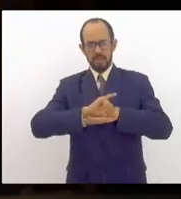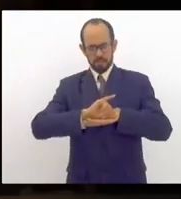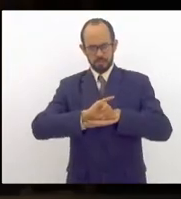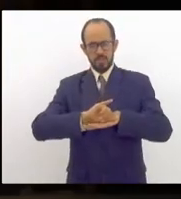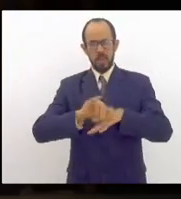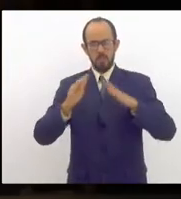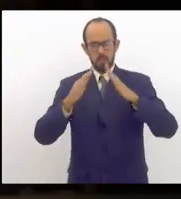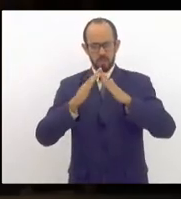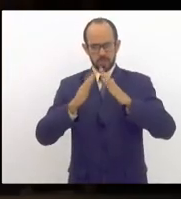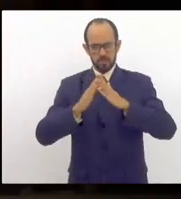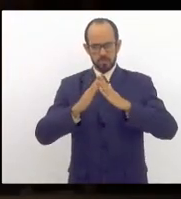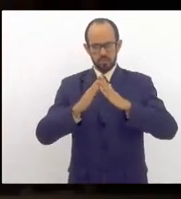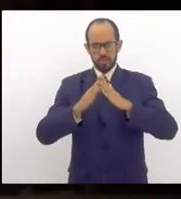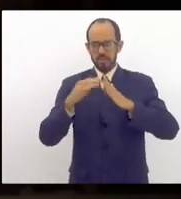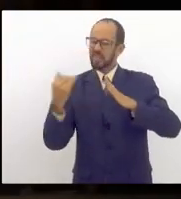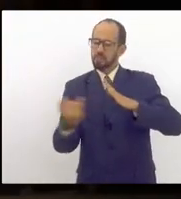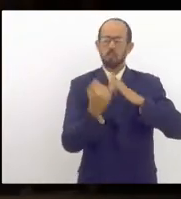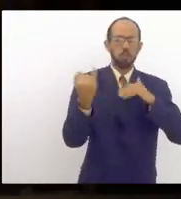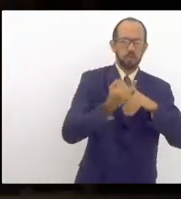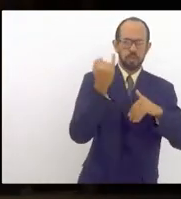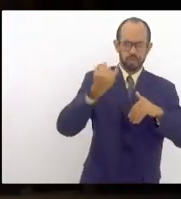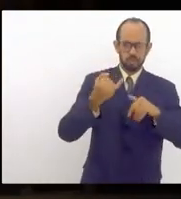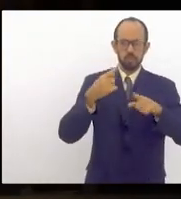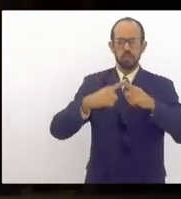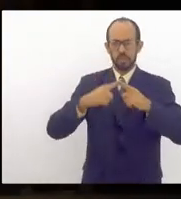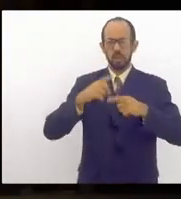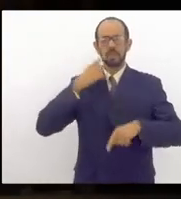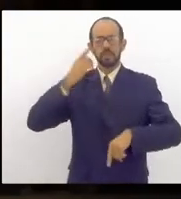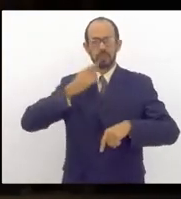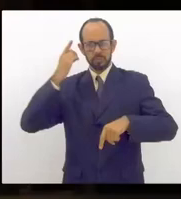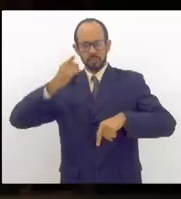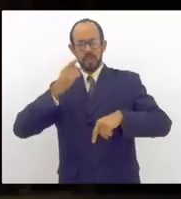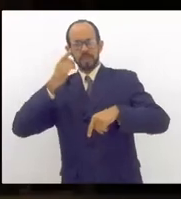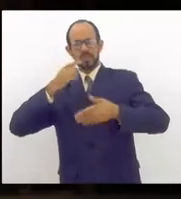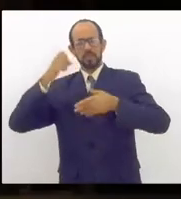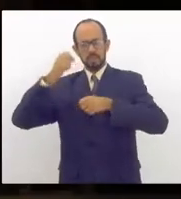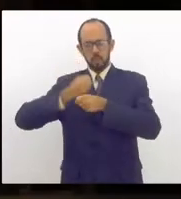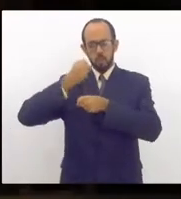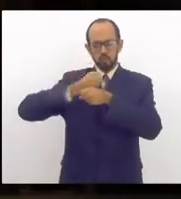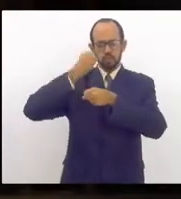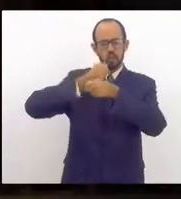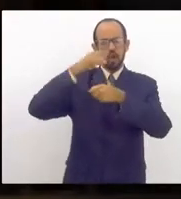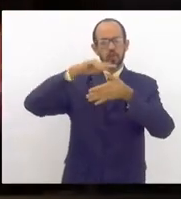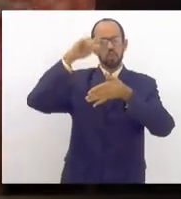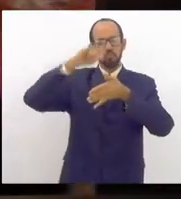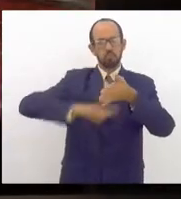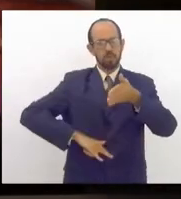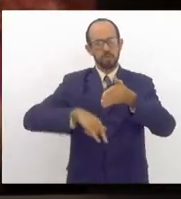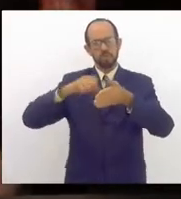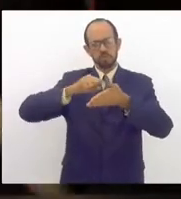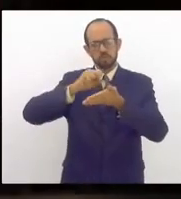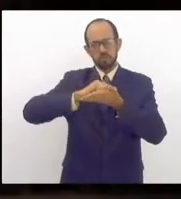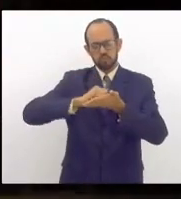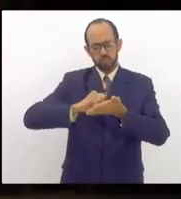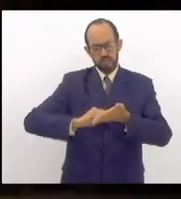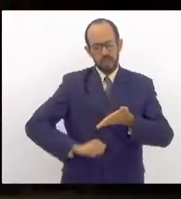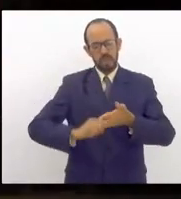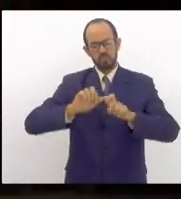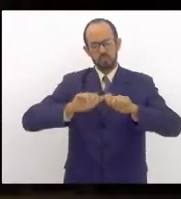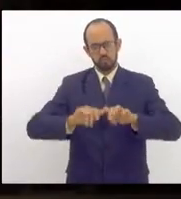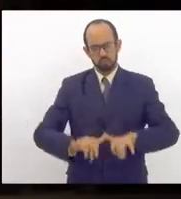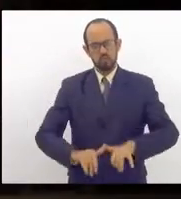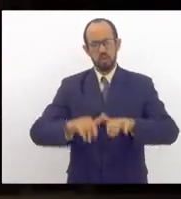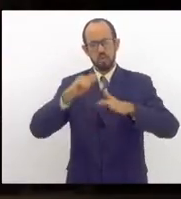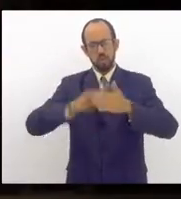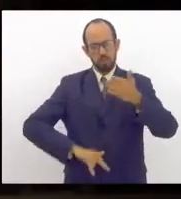que tem uma parlamentar que não só pauta mas também constrói documentos escreve documentos para que a gente possa também